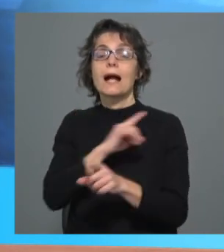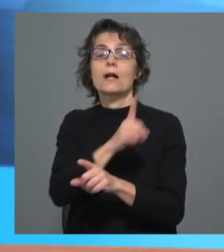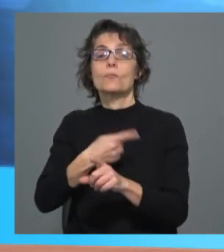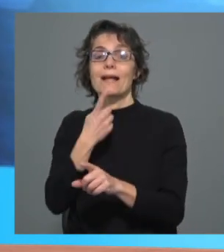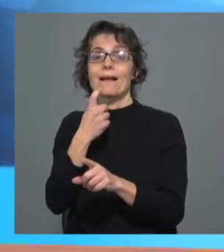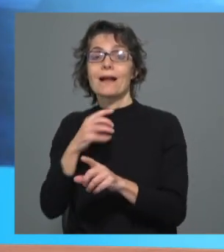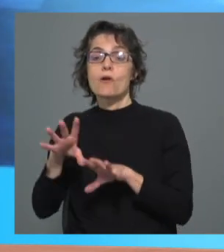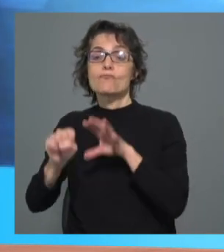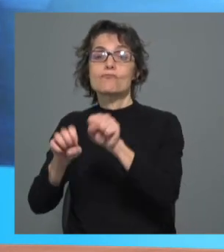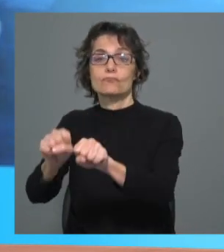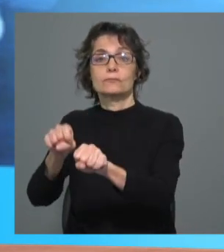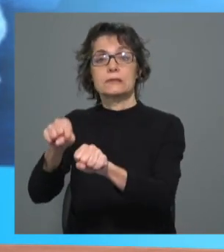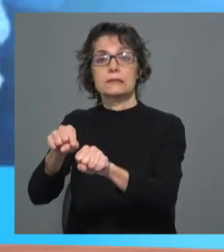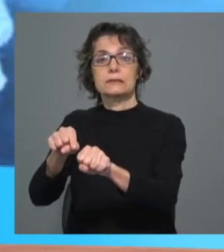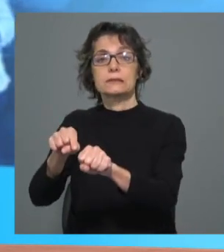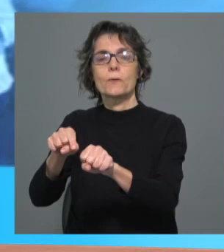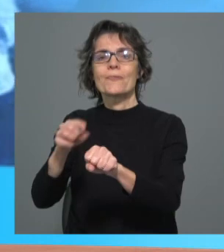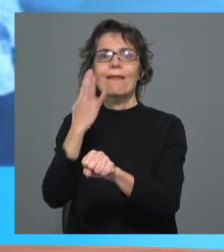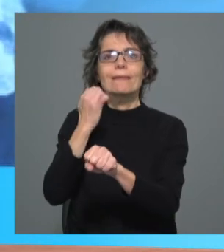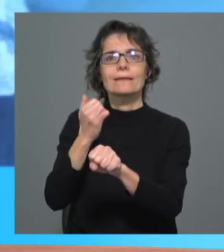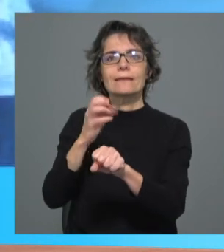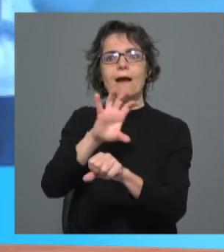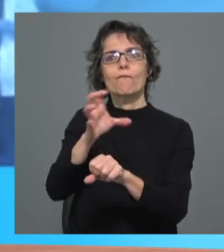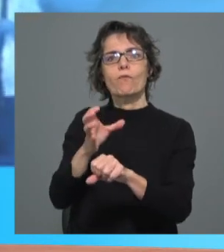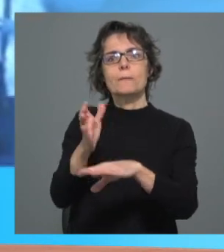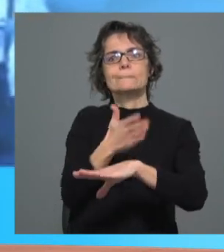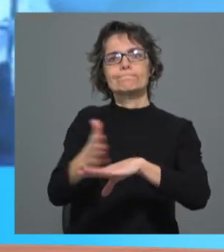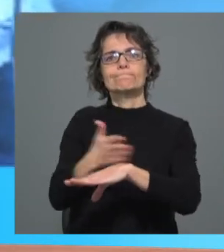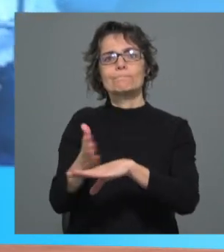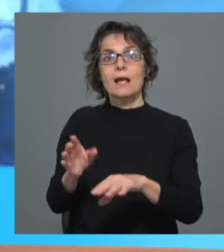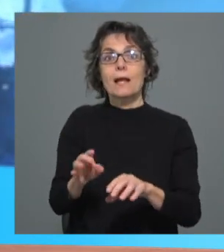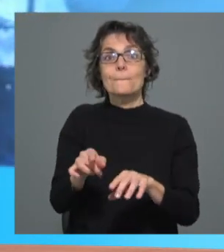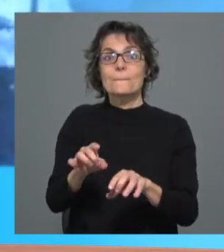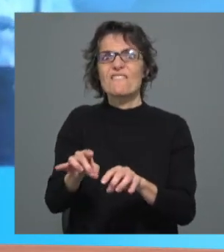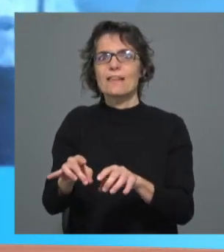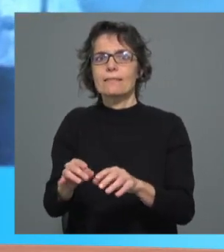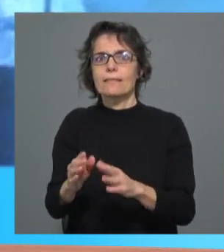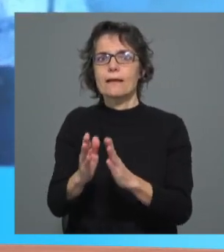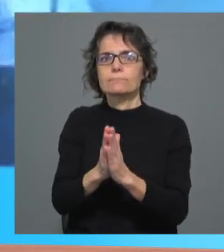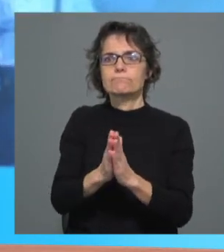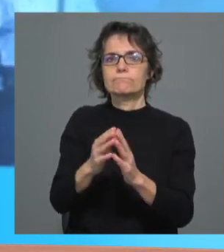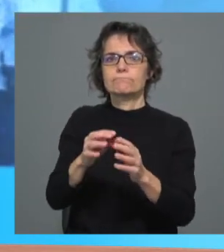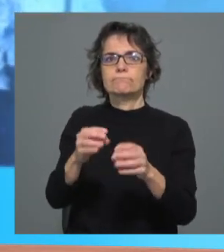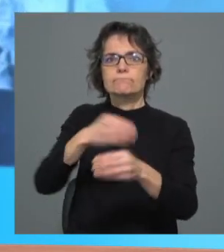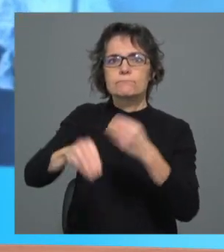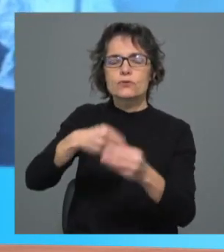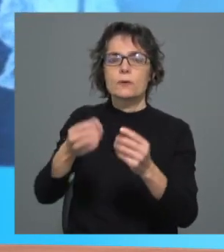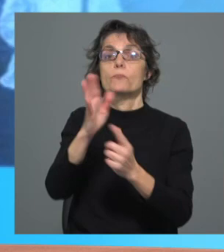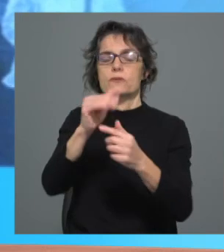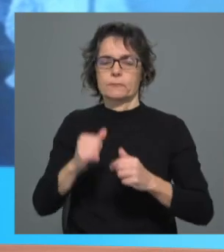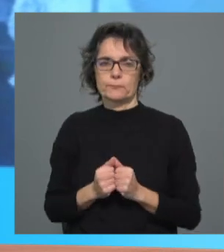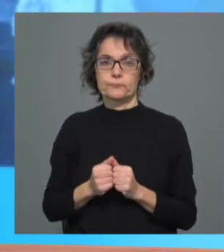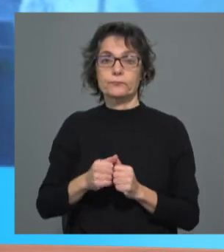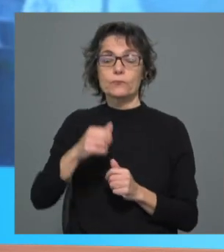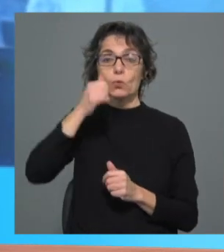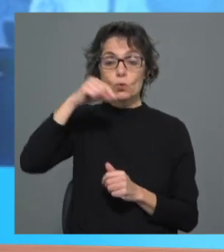os países para que as confissões não se misturassem. Por exemplo, no Sudão atribuiu o